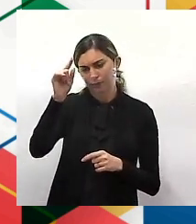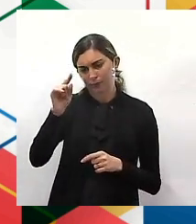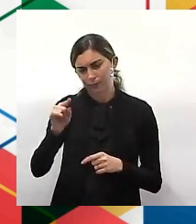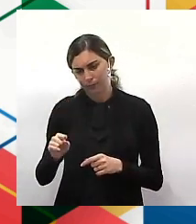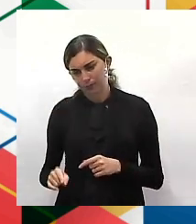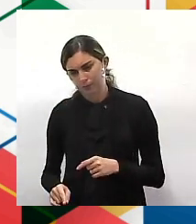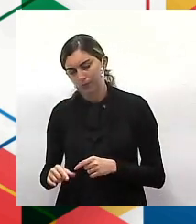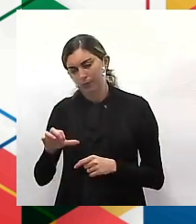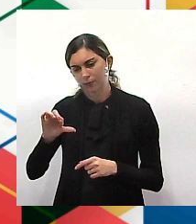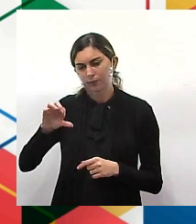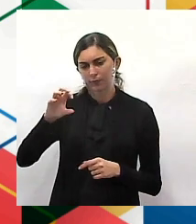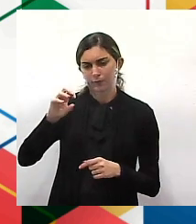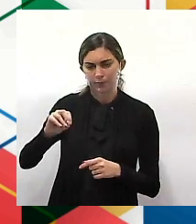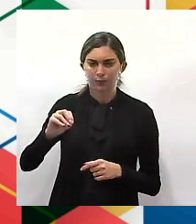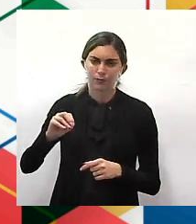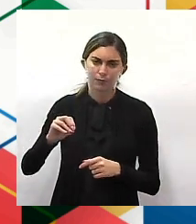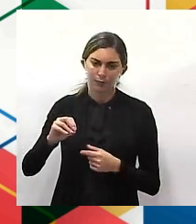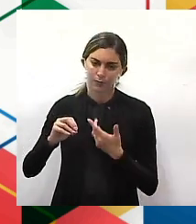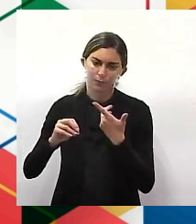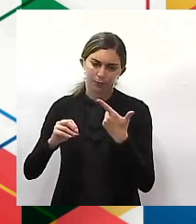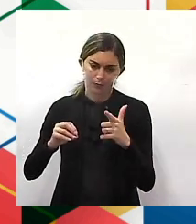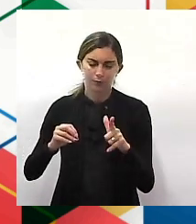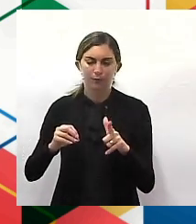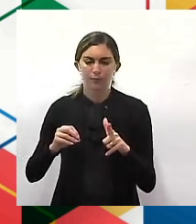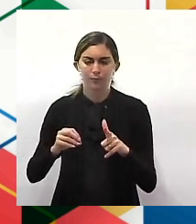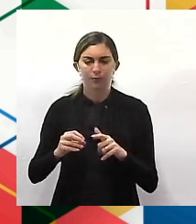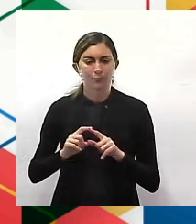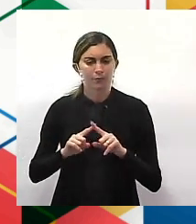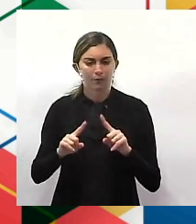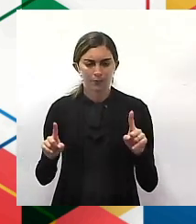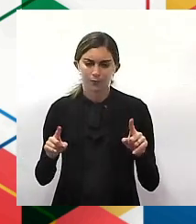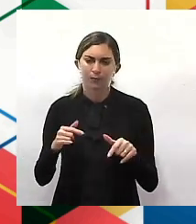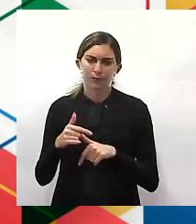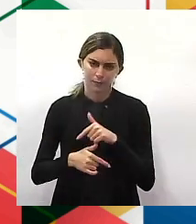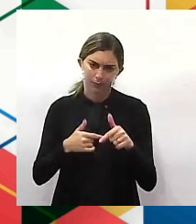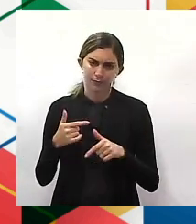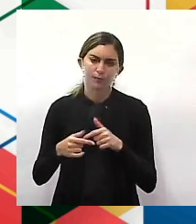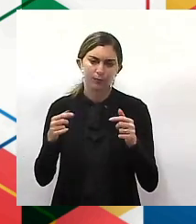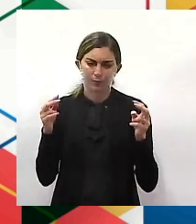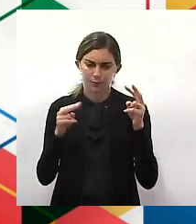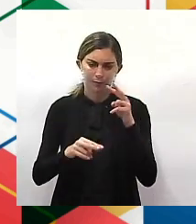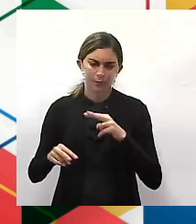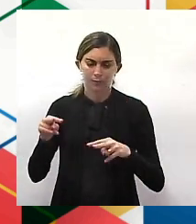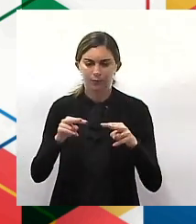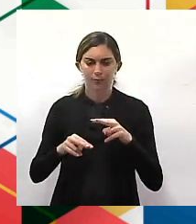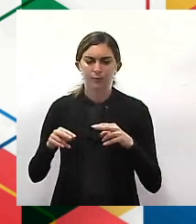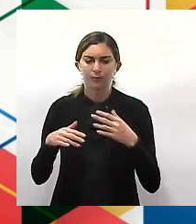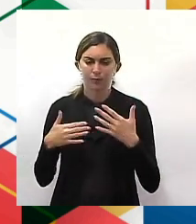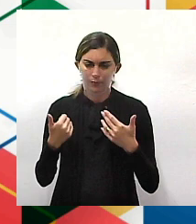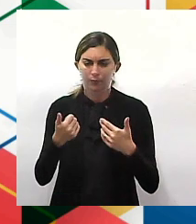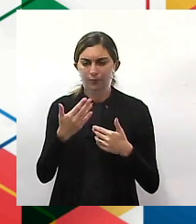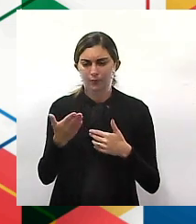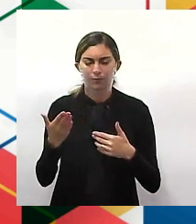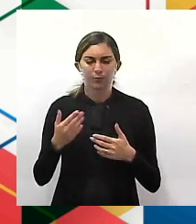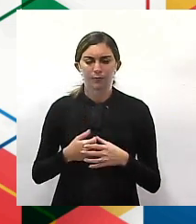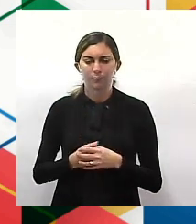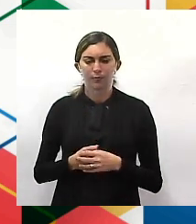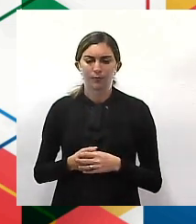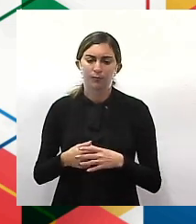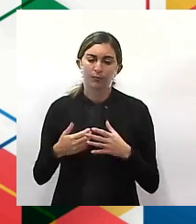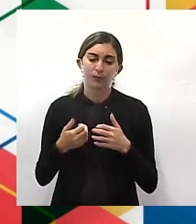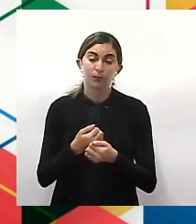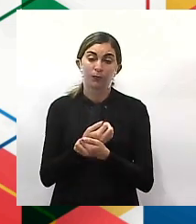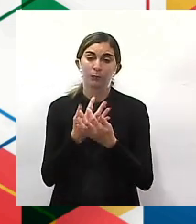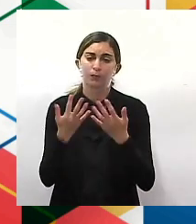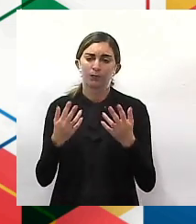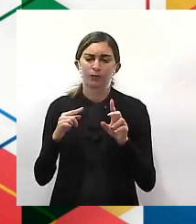formando 90 graus com o outro lado aí que está oblíquo. Mas vai dar mais trabalho para a visualização. Então é melhor pegar esse aqui. Aí